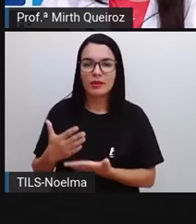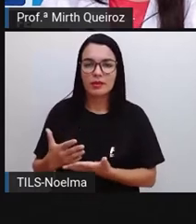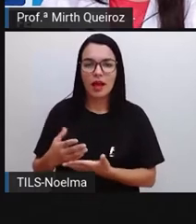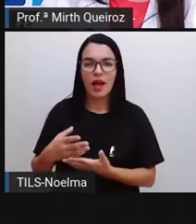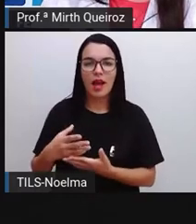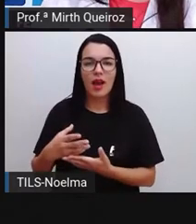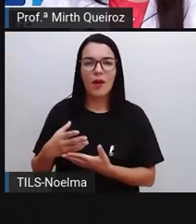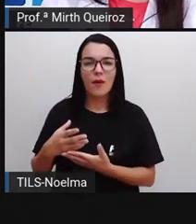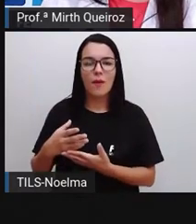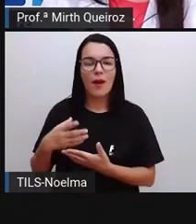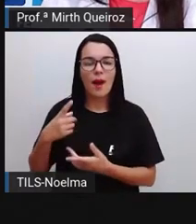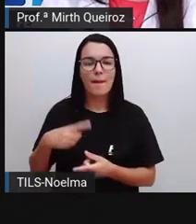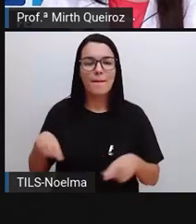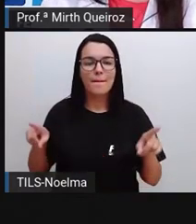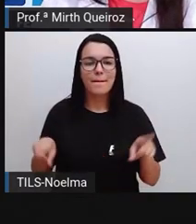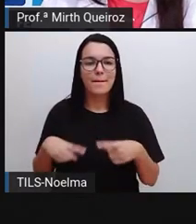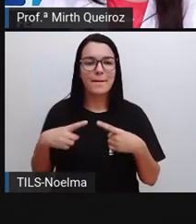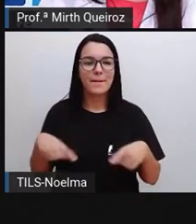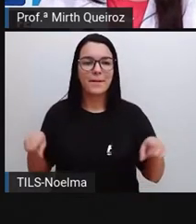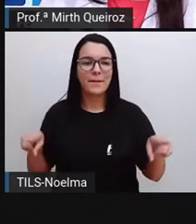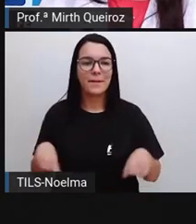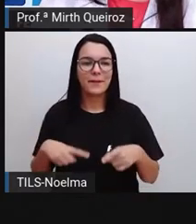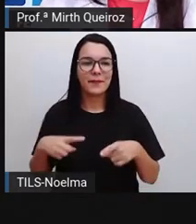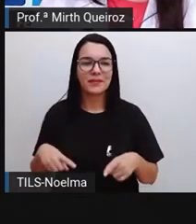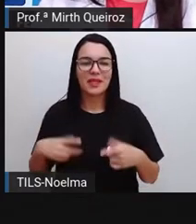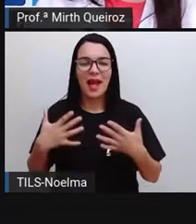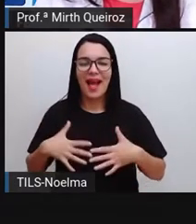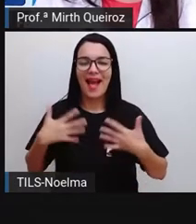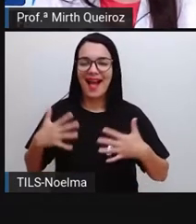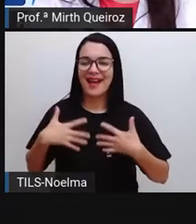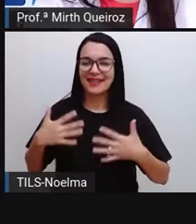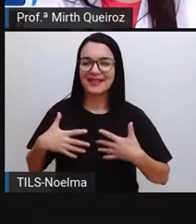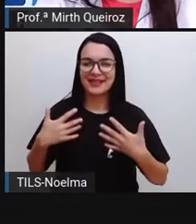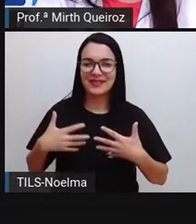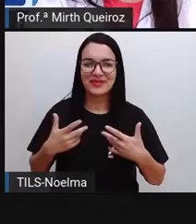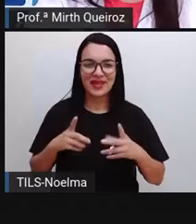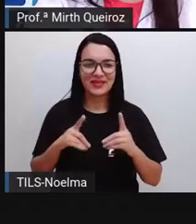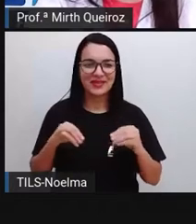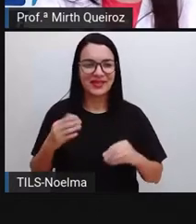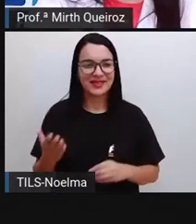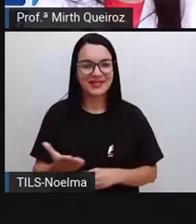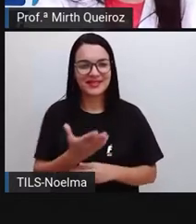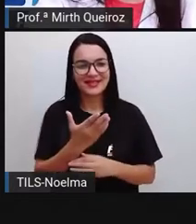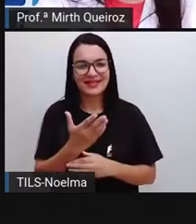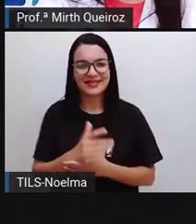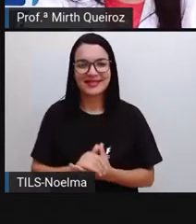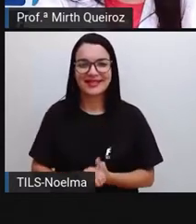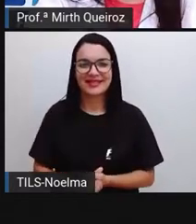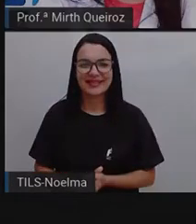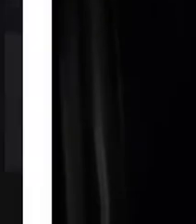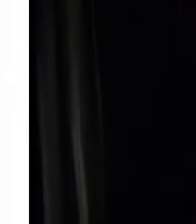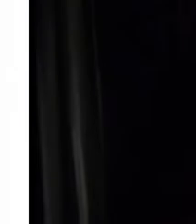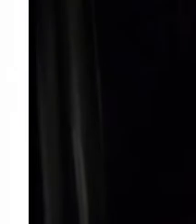vamos começar aí com uma música, né? Para animar o nosso dia. Vamos lá?